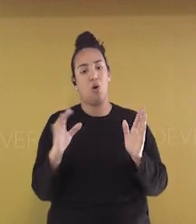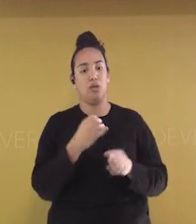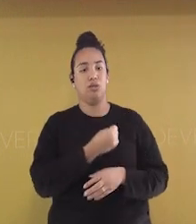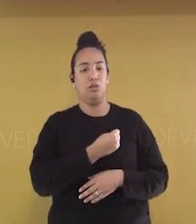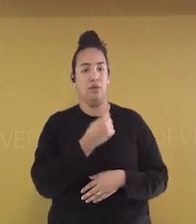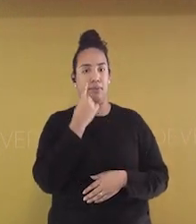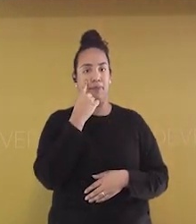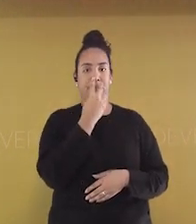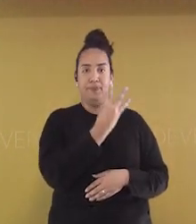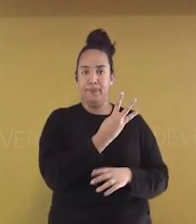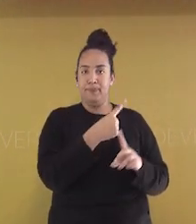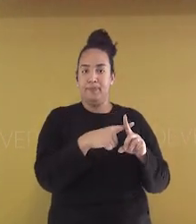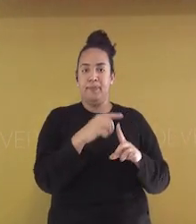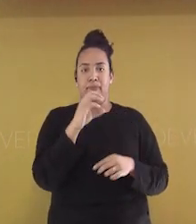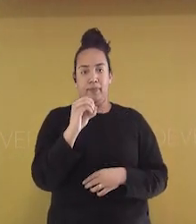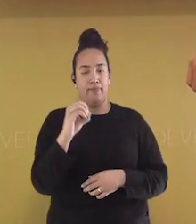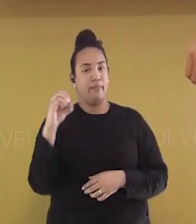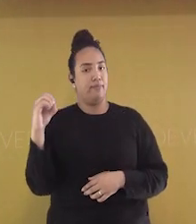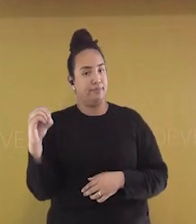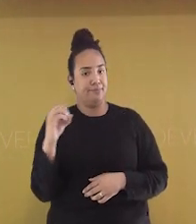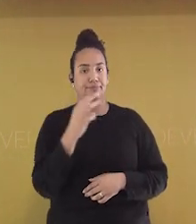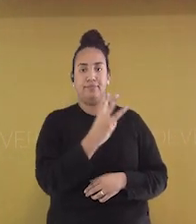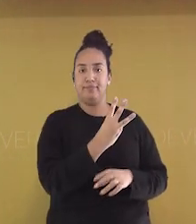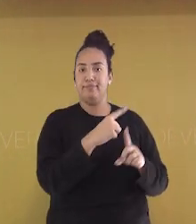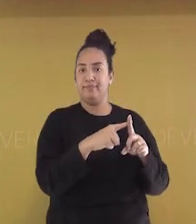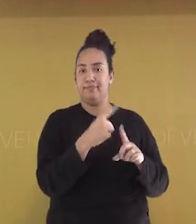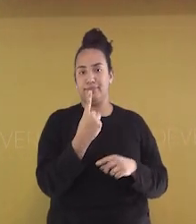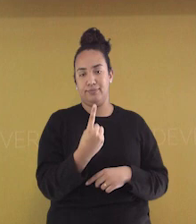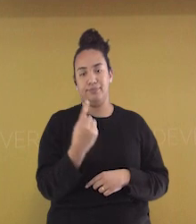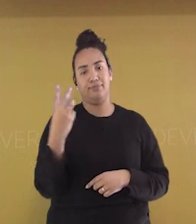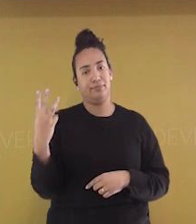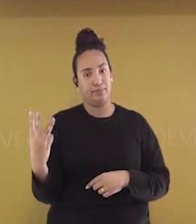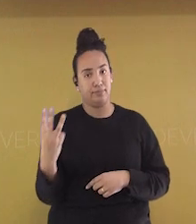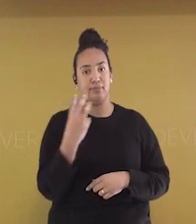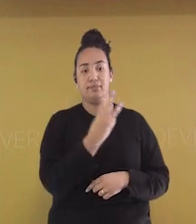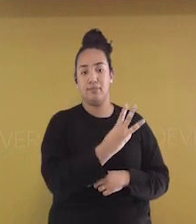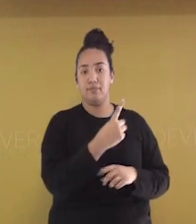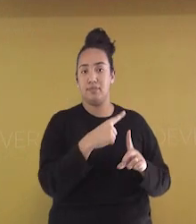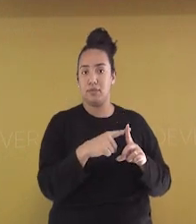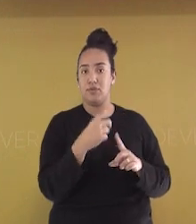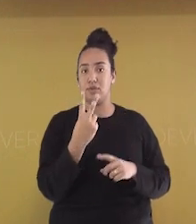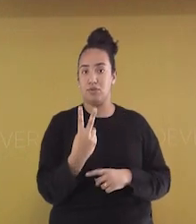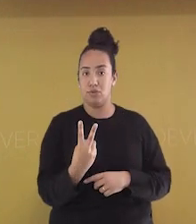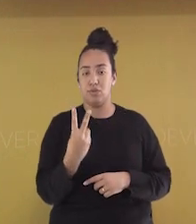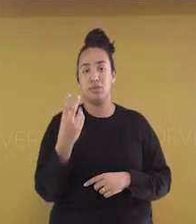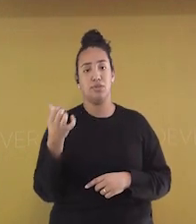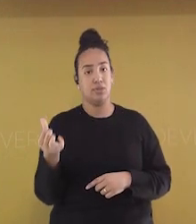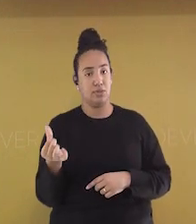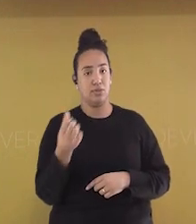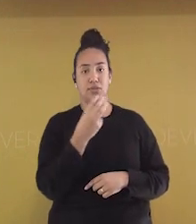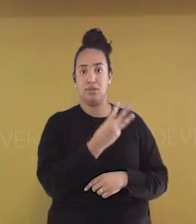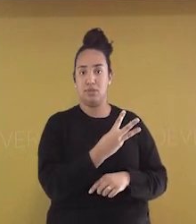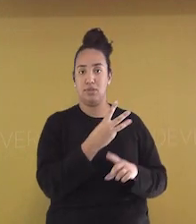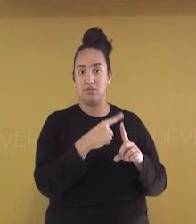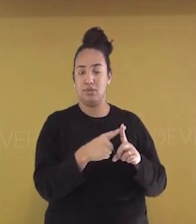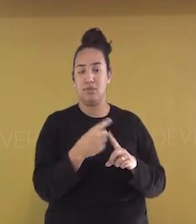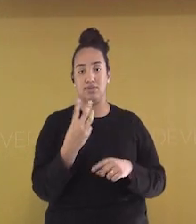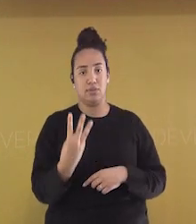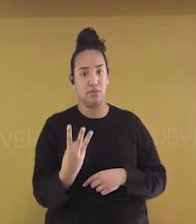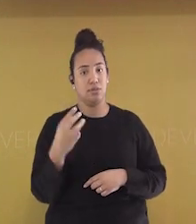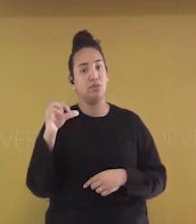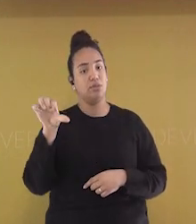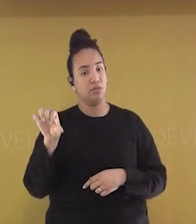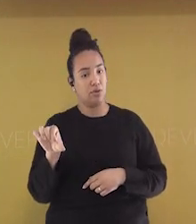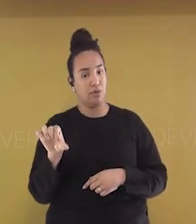numérica. 3 vezes 0, 0. 3 vezes 1, 3. 3 vezes 2,